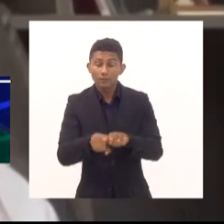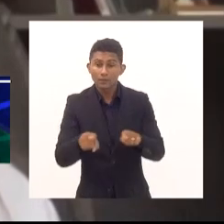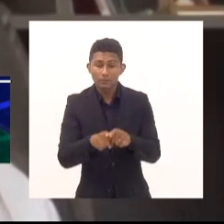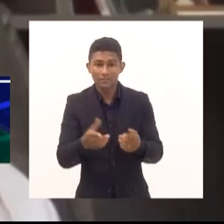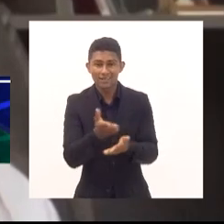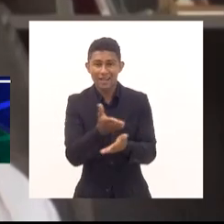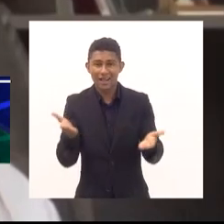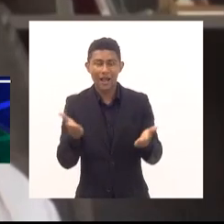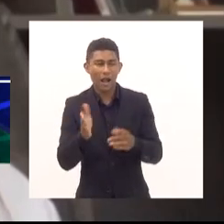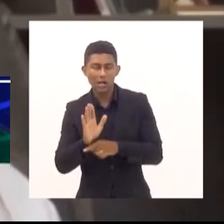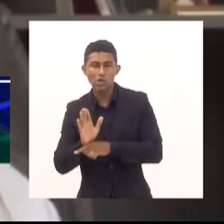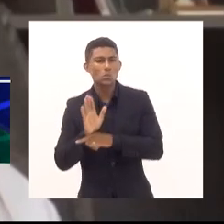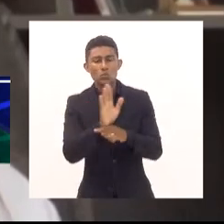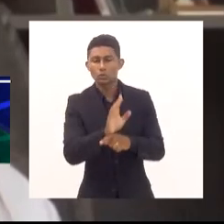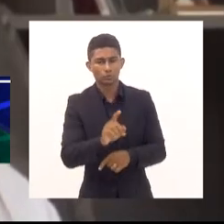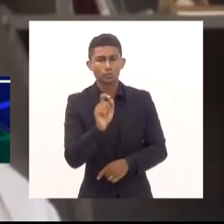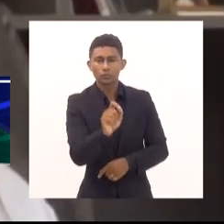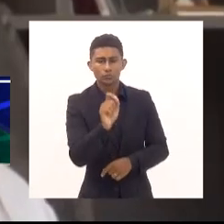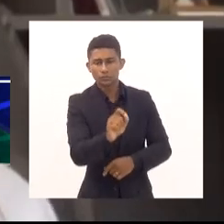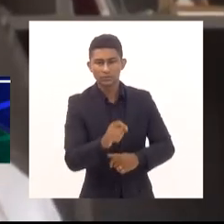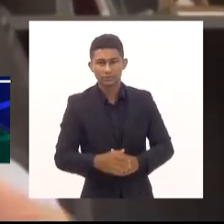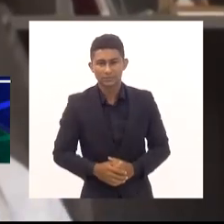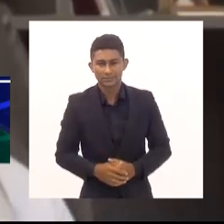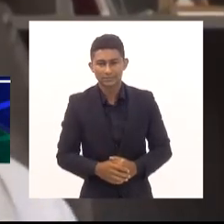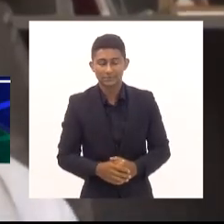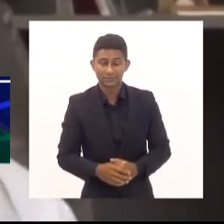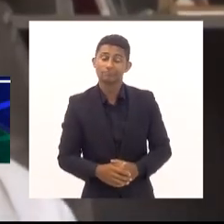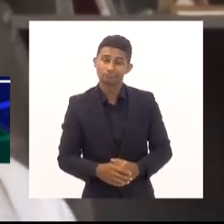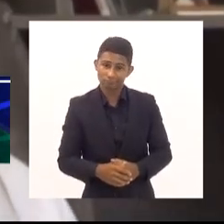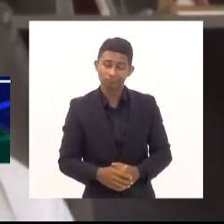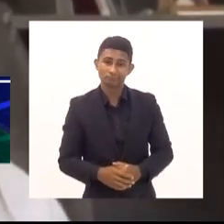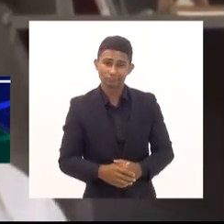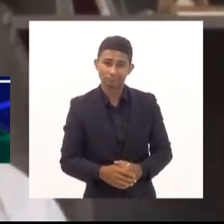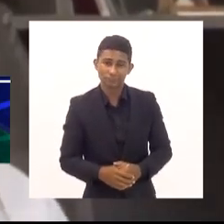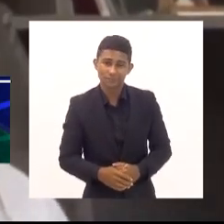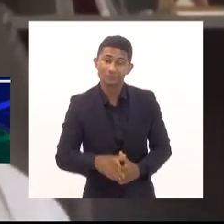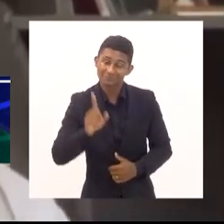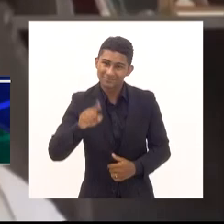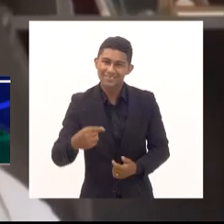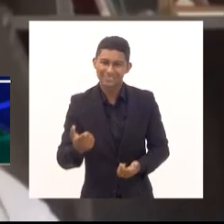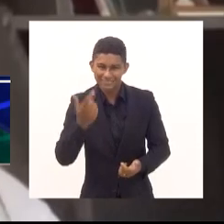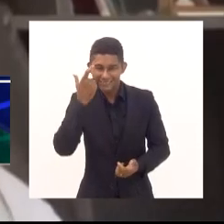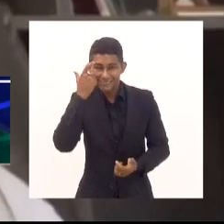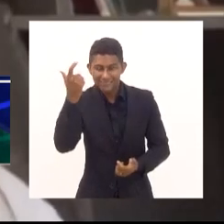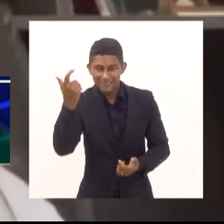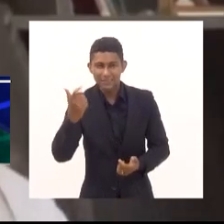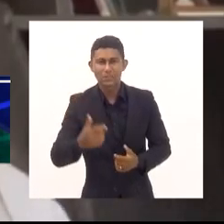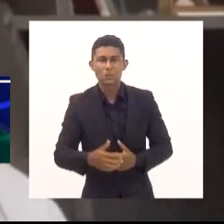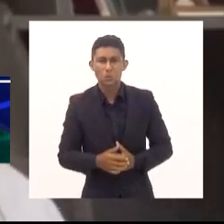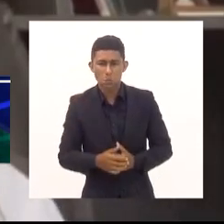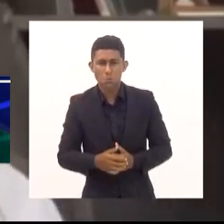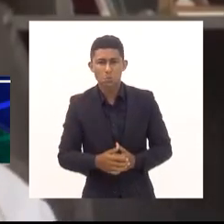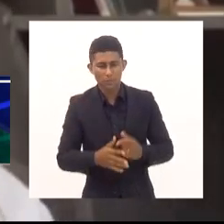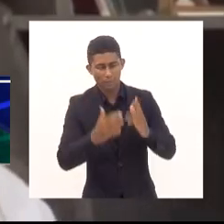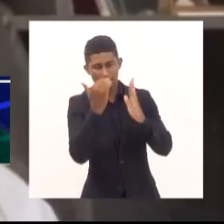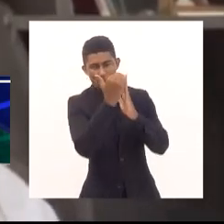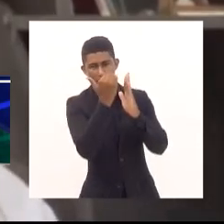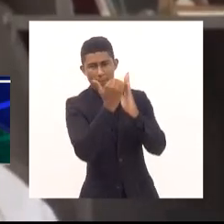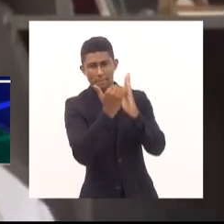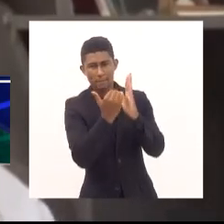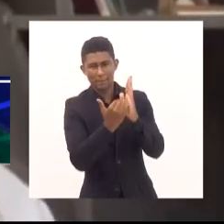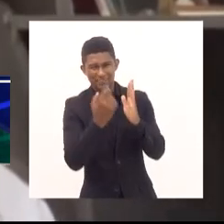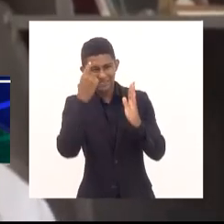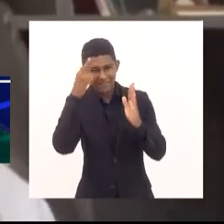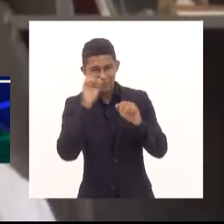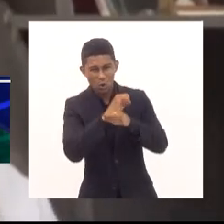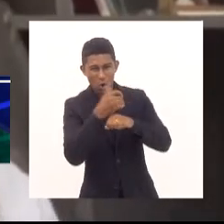questão da difusão, né, das medidas necessárias, sanitárias necessárias